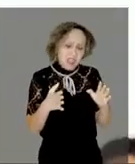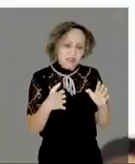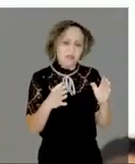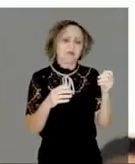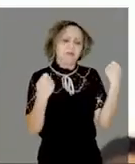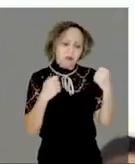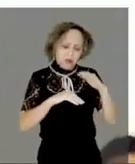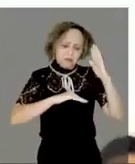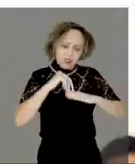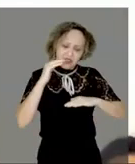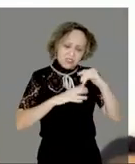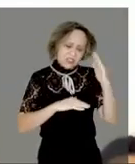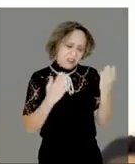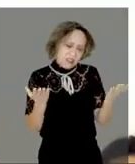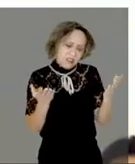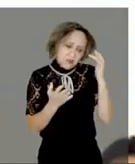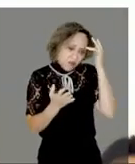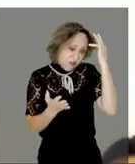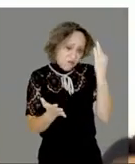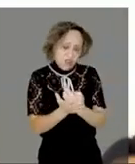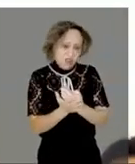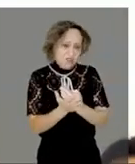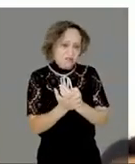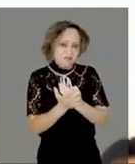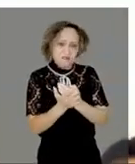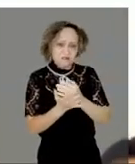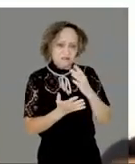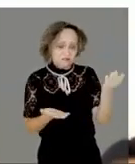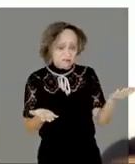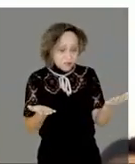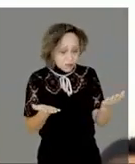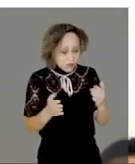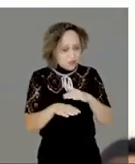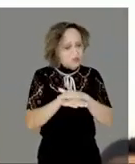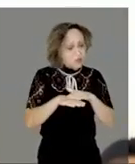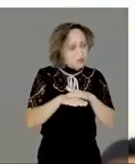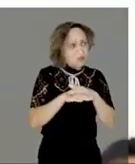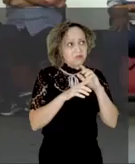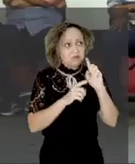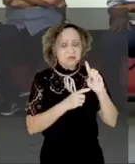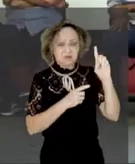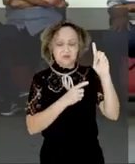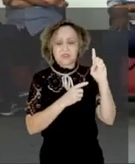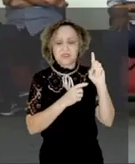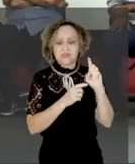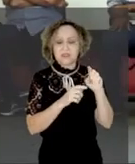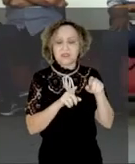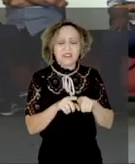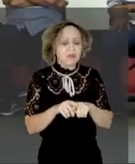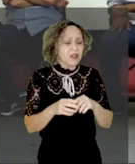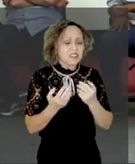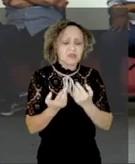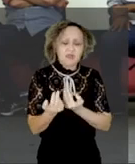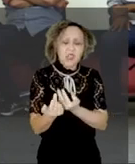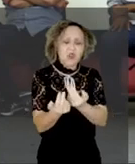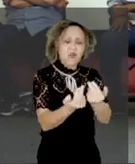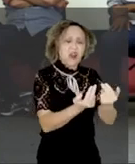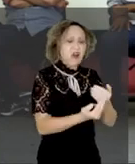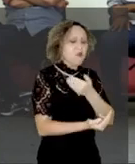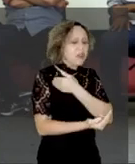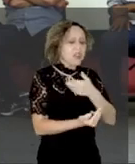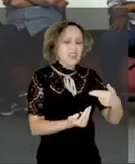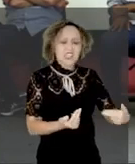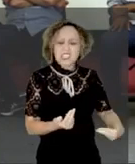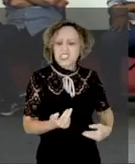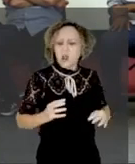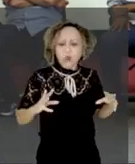muito, porque tem muito mercenário se fazendo passar, sabe, por religioso, por pregador,